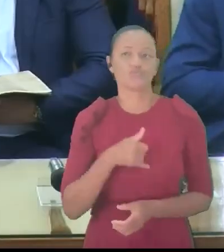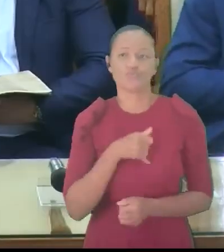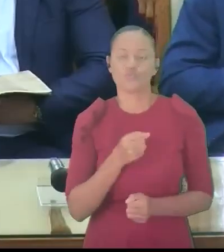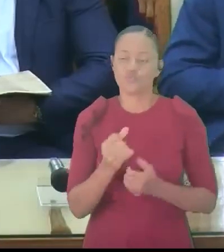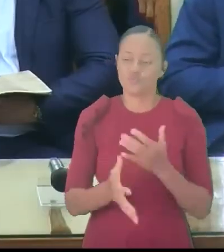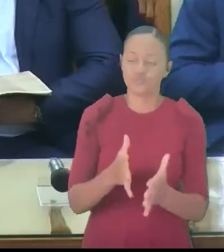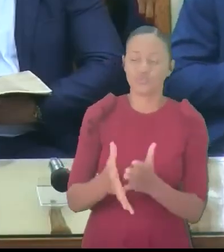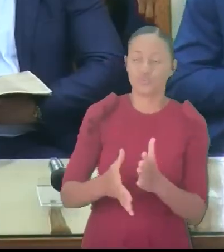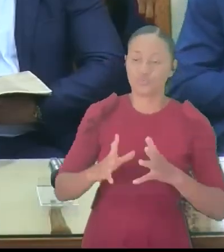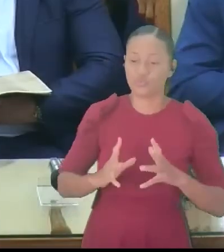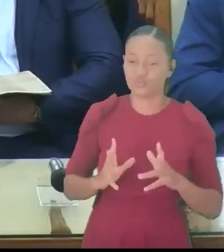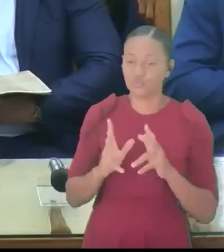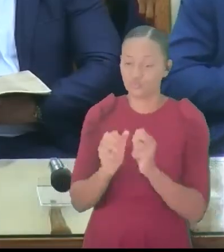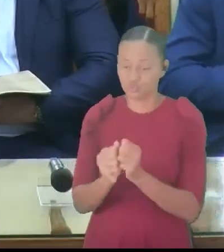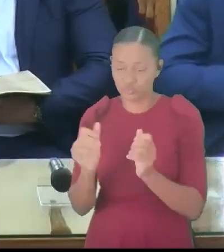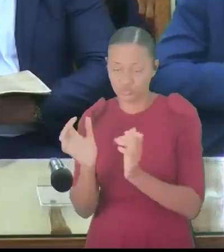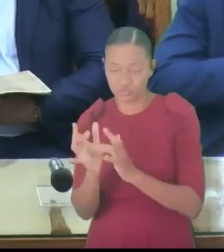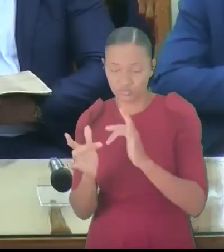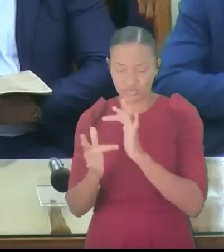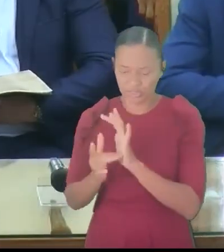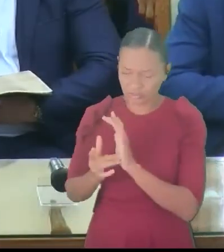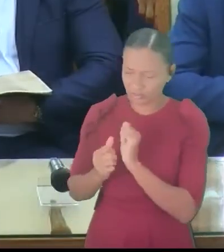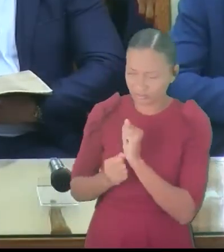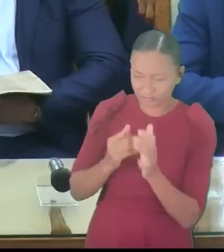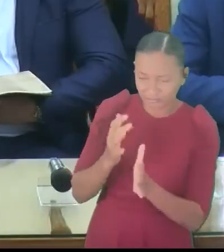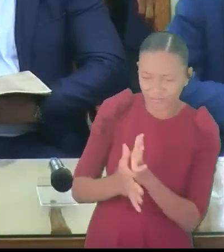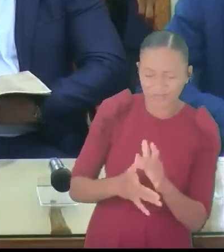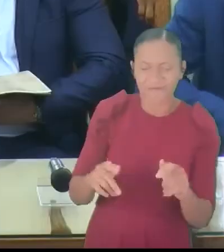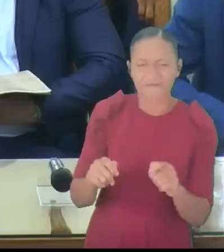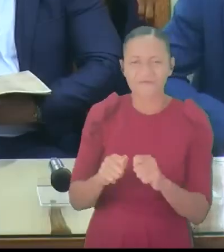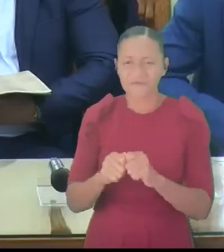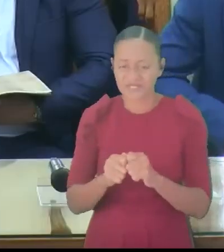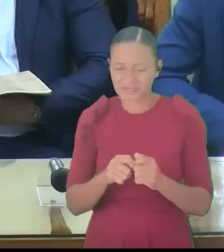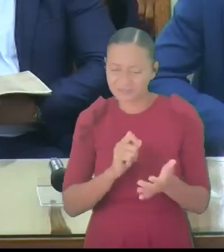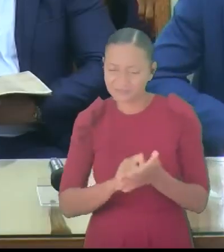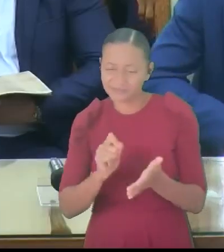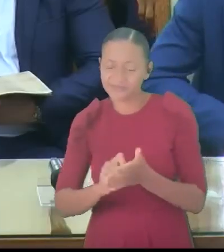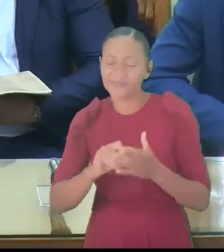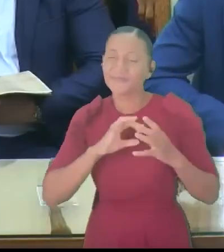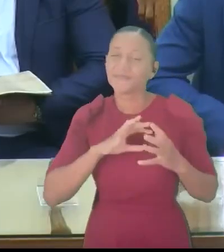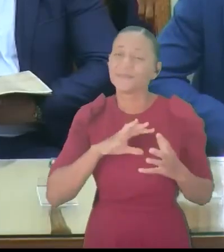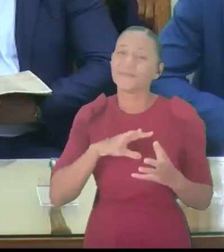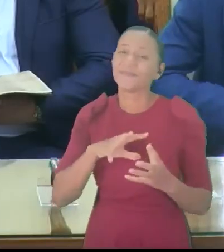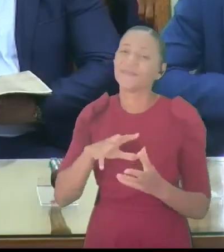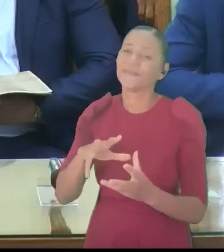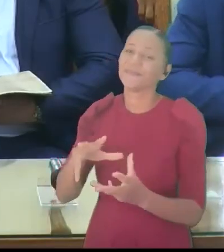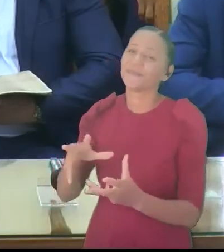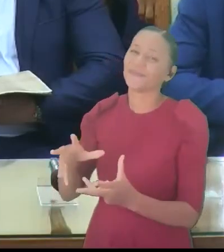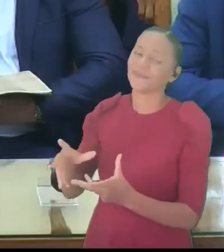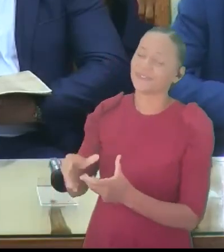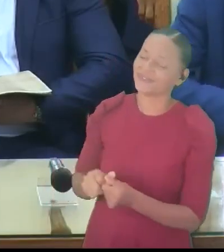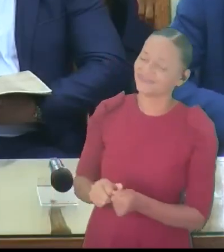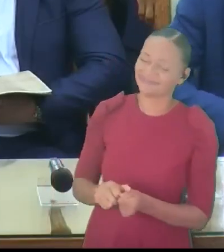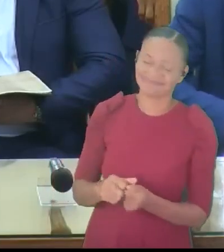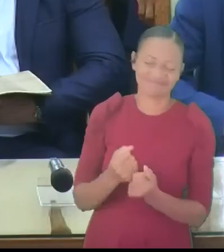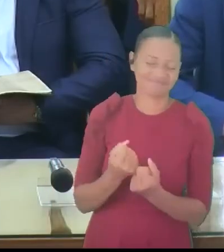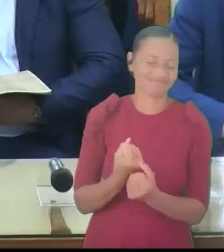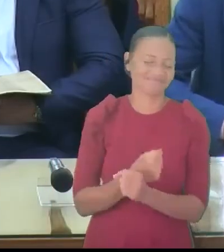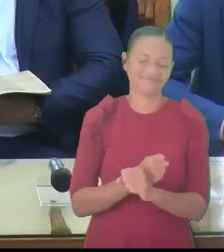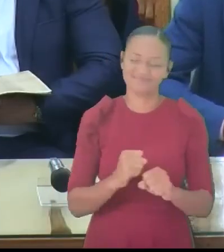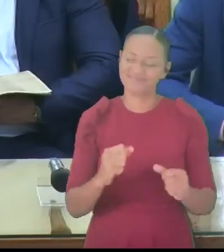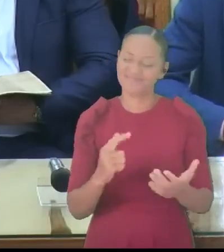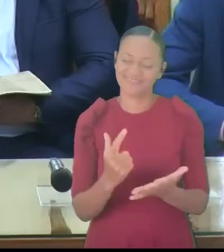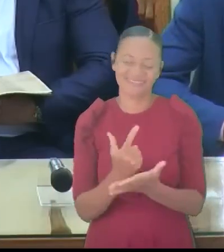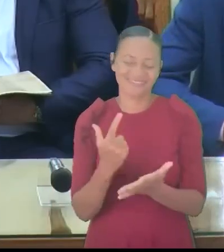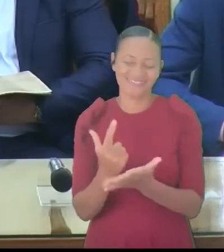que se tudo que Jesus disse e fez fosse escrito, o mundo inteiro não caberia os